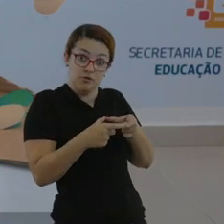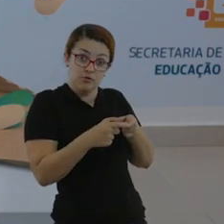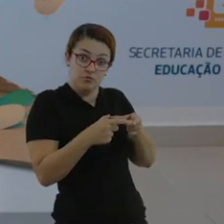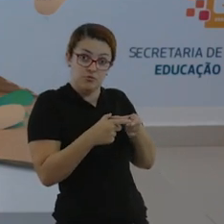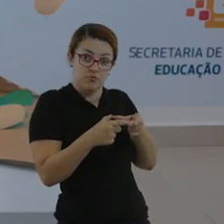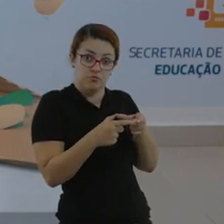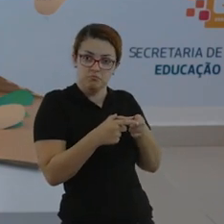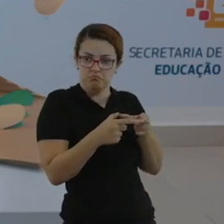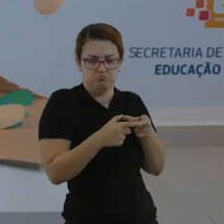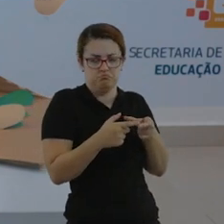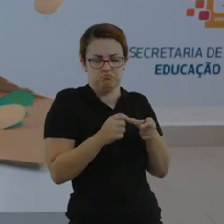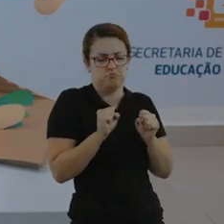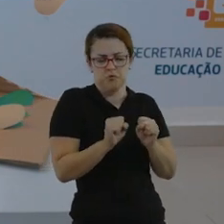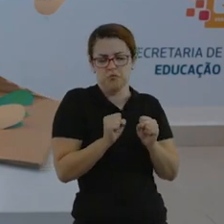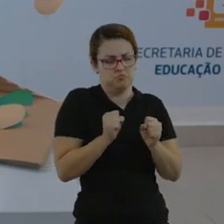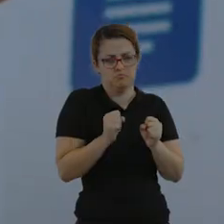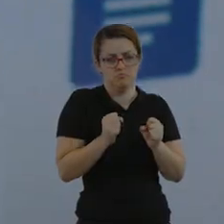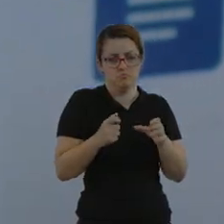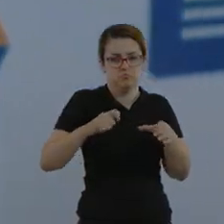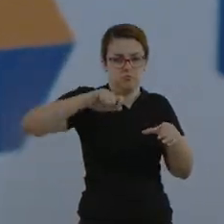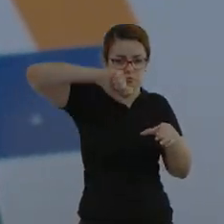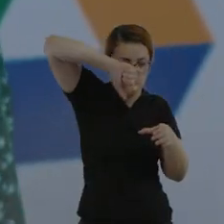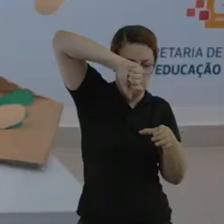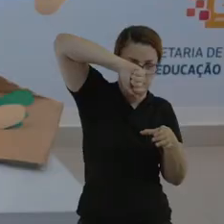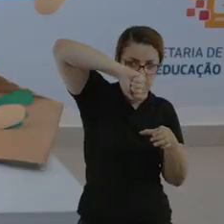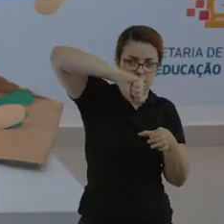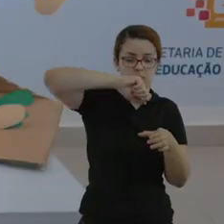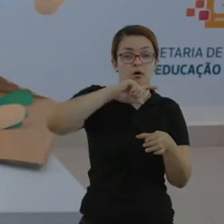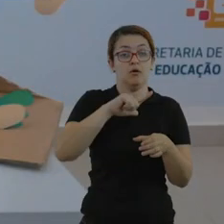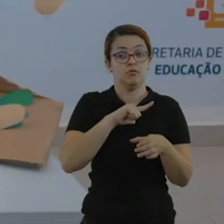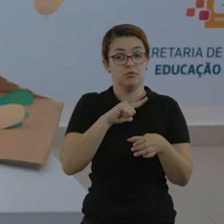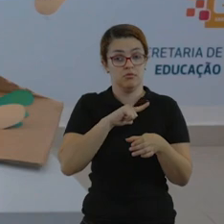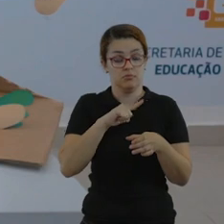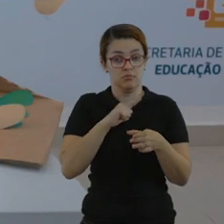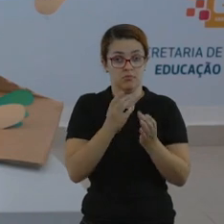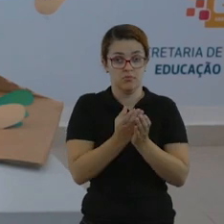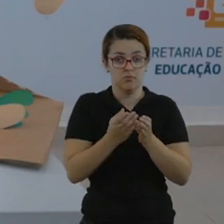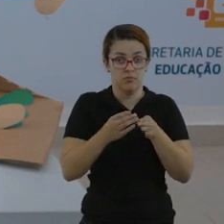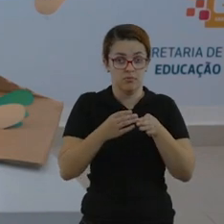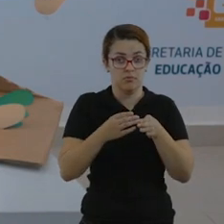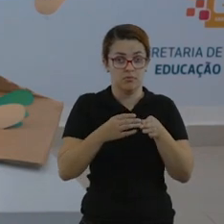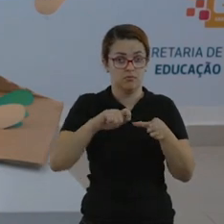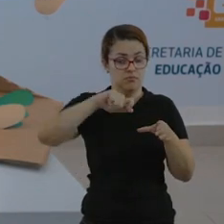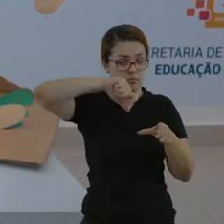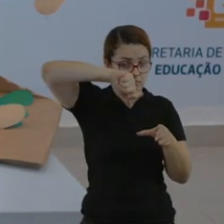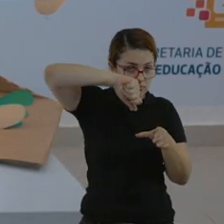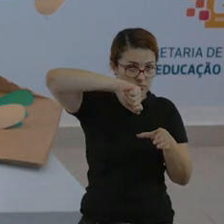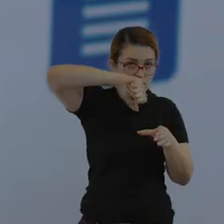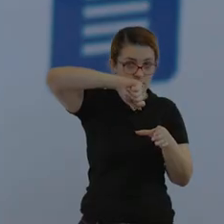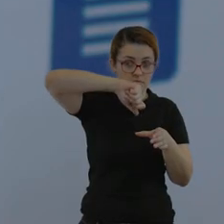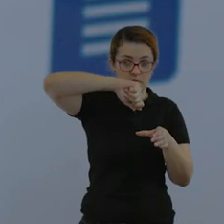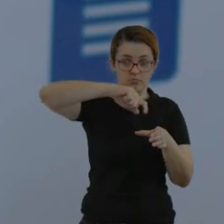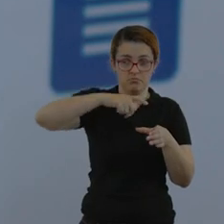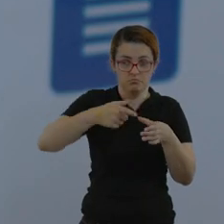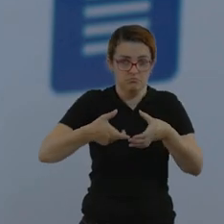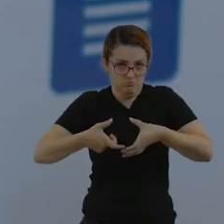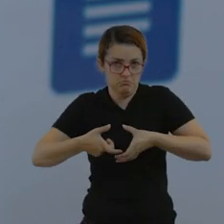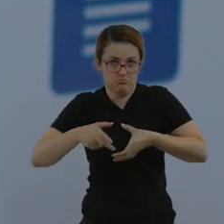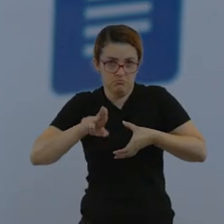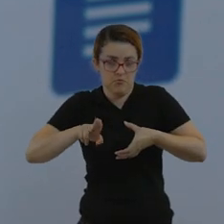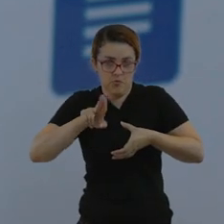coisa, embalagens usadas. Eu tenho aqui um pratinho, eu gosto de usar esse pratinho, que ele